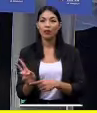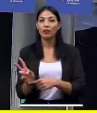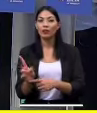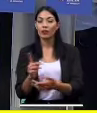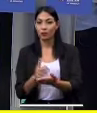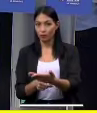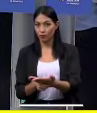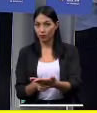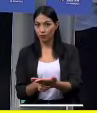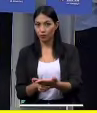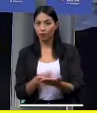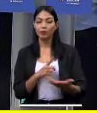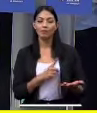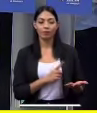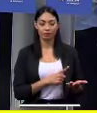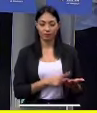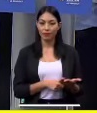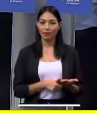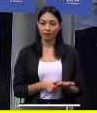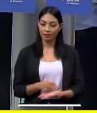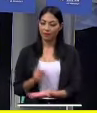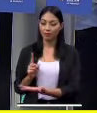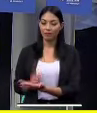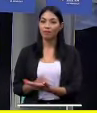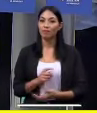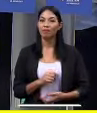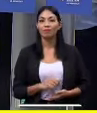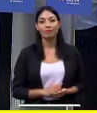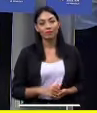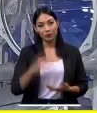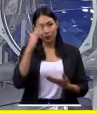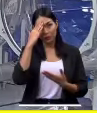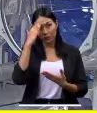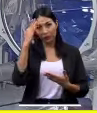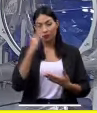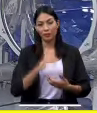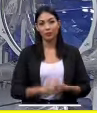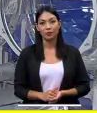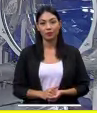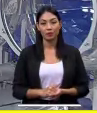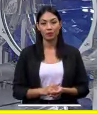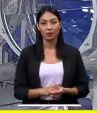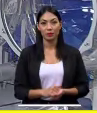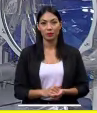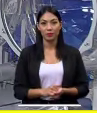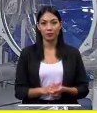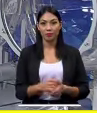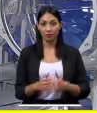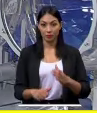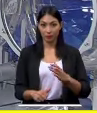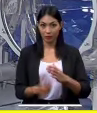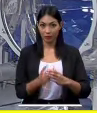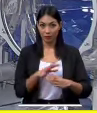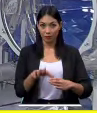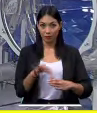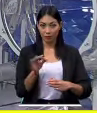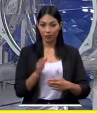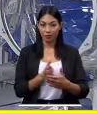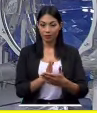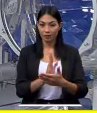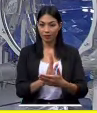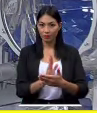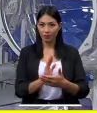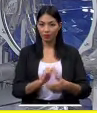auditores confirmam? Sim, confirmo. Sim, confirmo. Obrigado. Primeira etapa da Time Mania